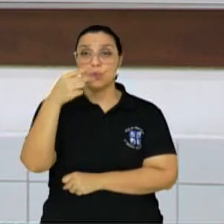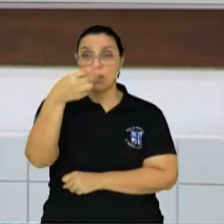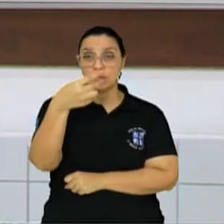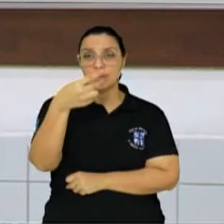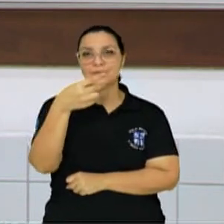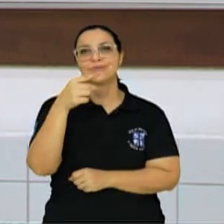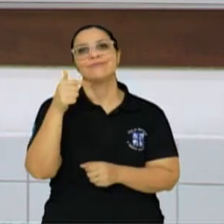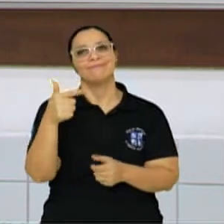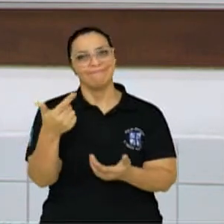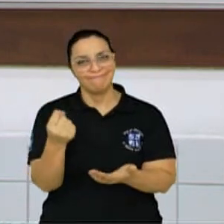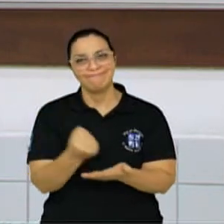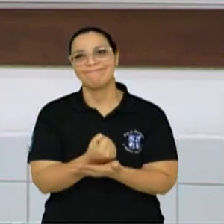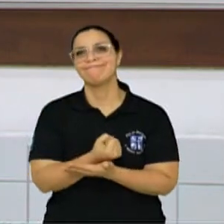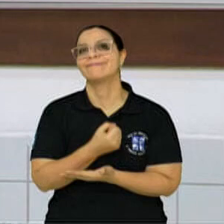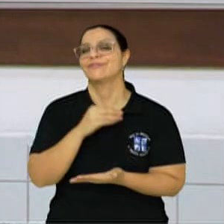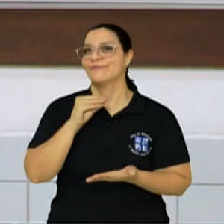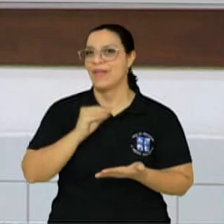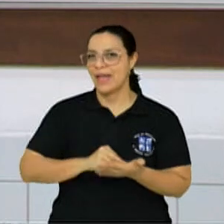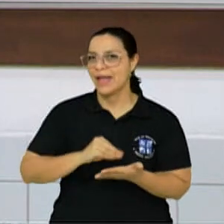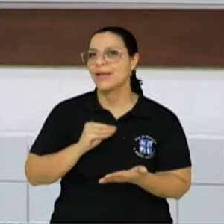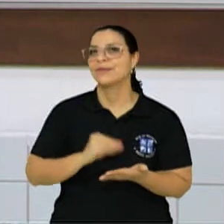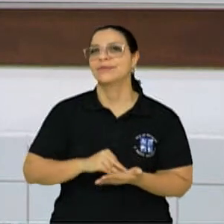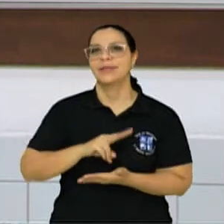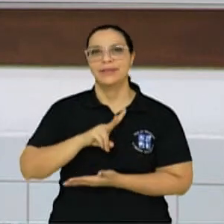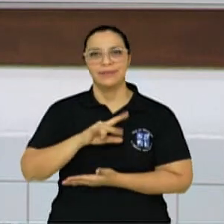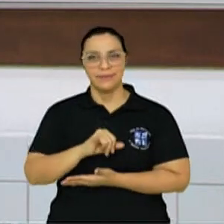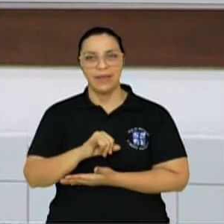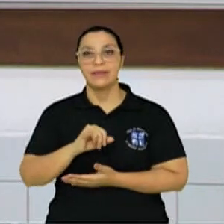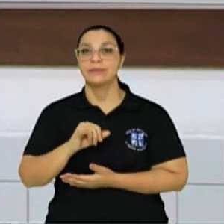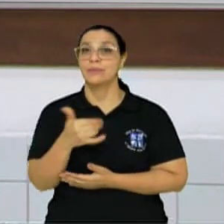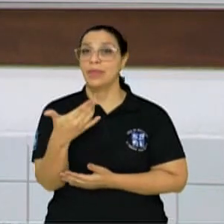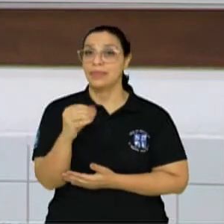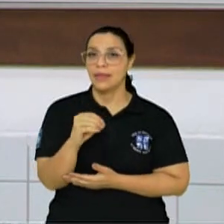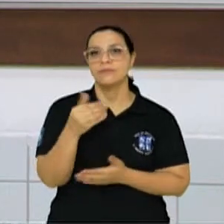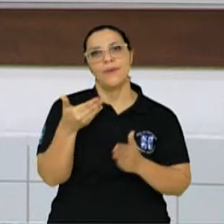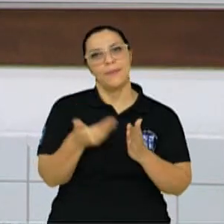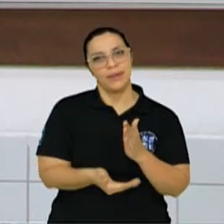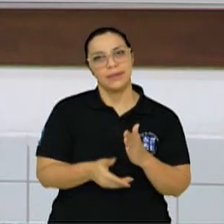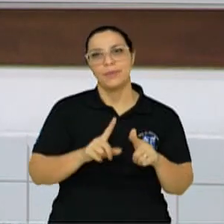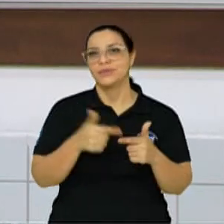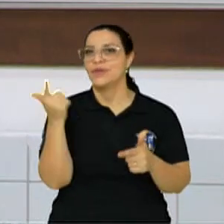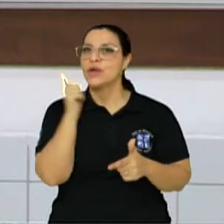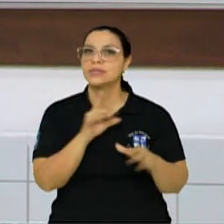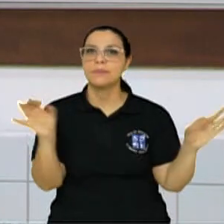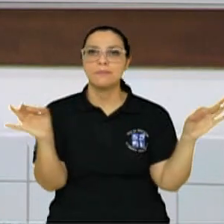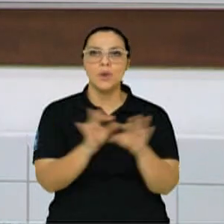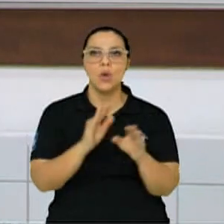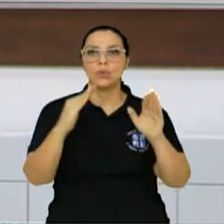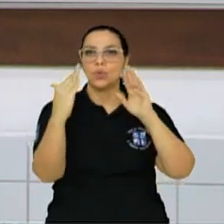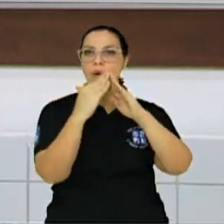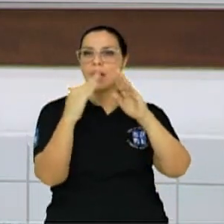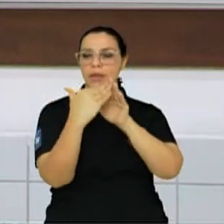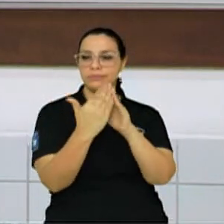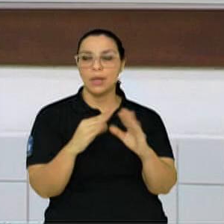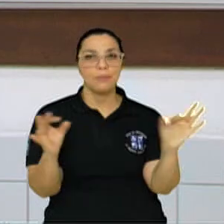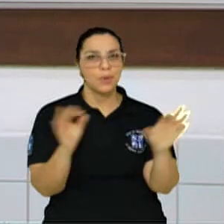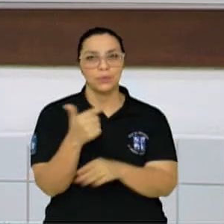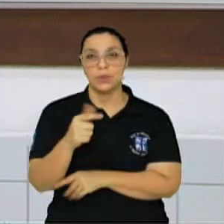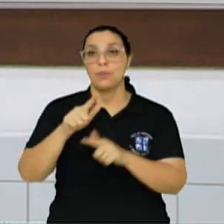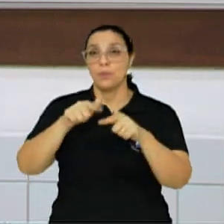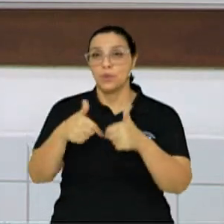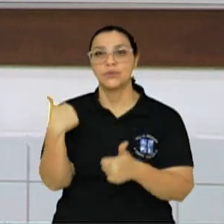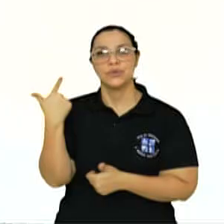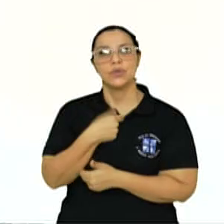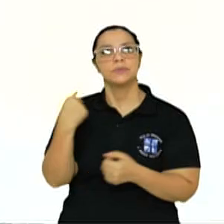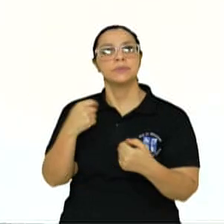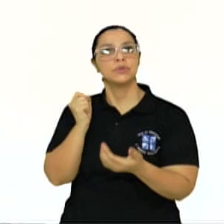quadrados de telha, ou seja, os 80 lotes, 10 você pode perder e você não vai conseguir cobrir o teu telhado. Então, por esse